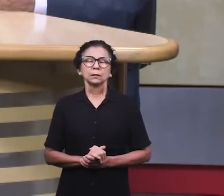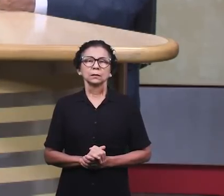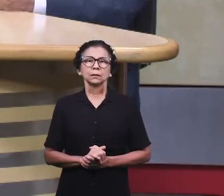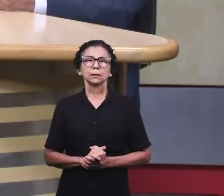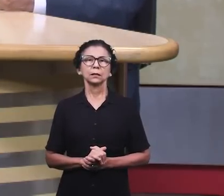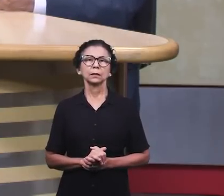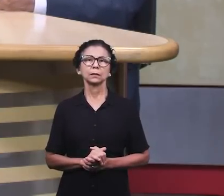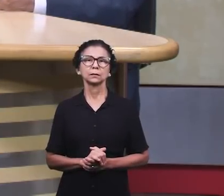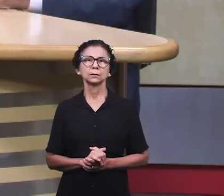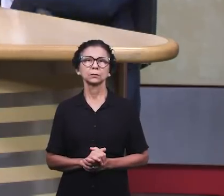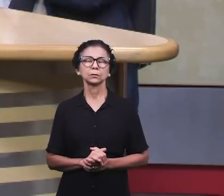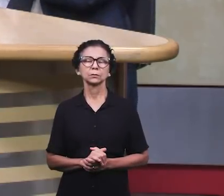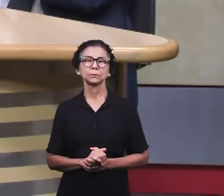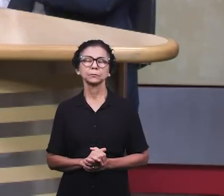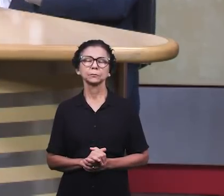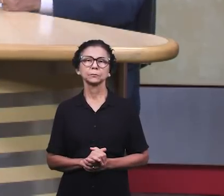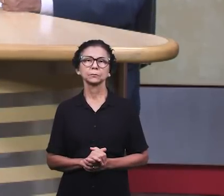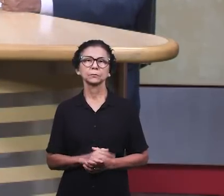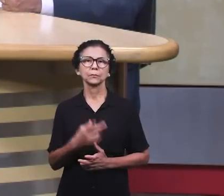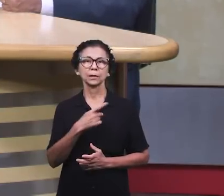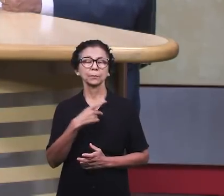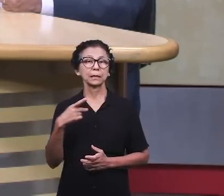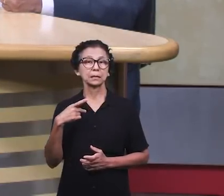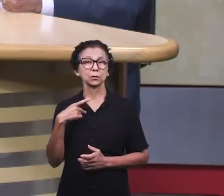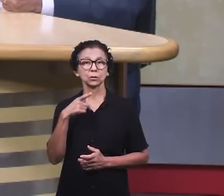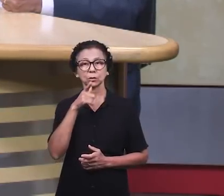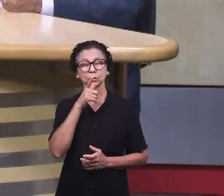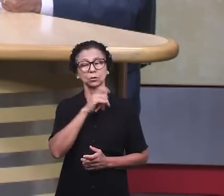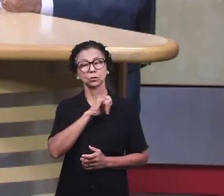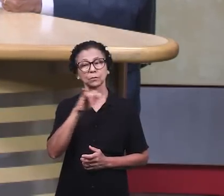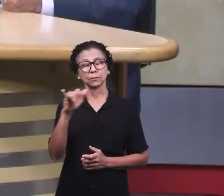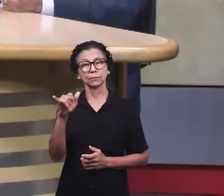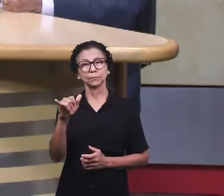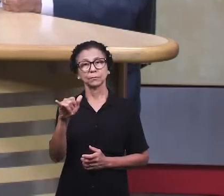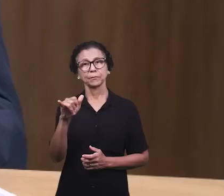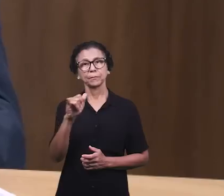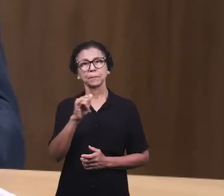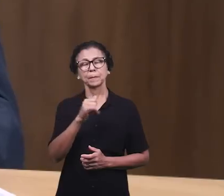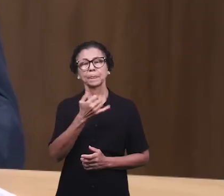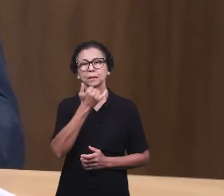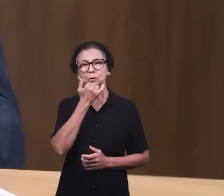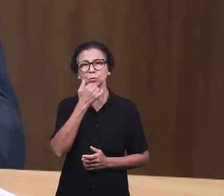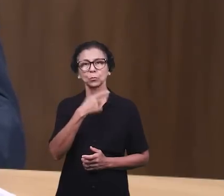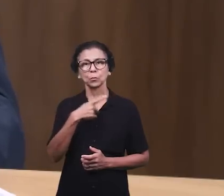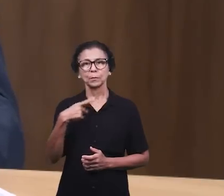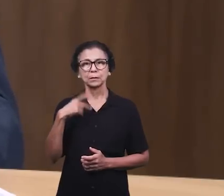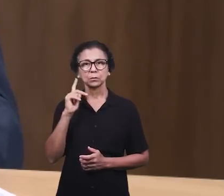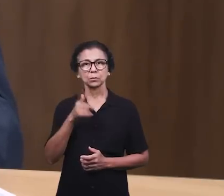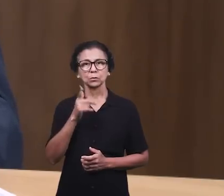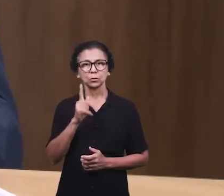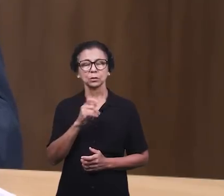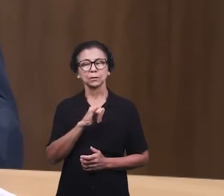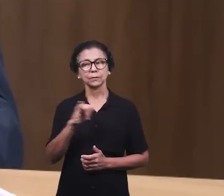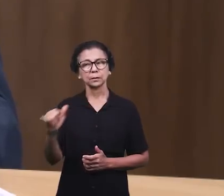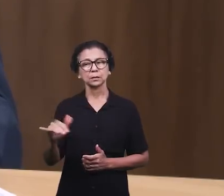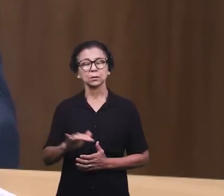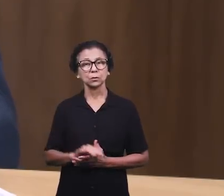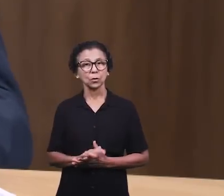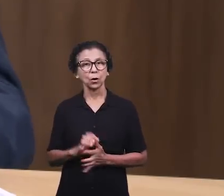Havia uma expressão de que Gedeuti dizia, né? Olha, o culto profético de amanhã começa quando acaba o de hoje à noite.